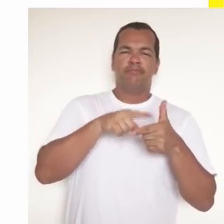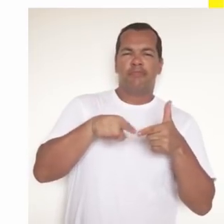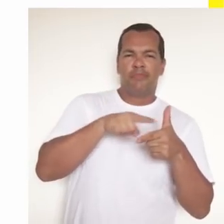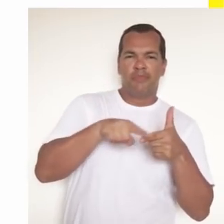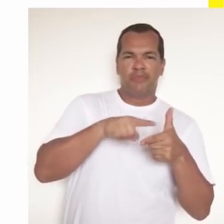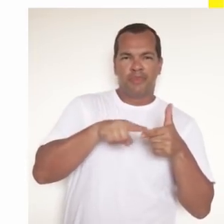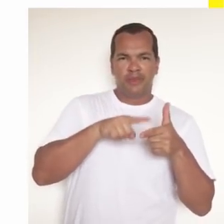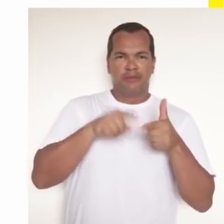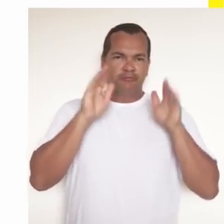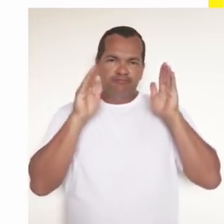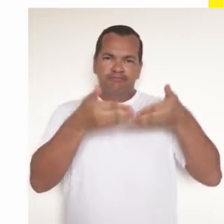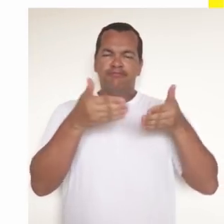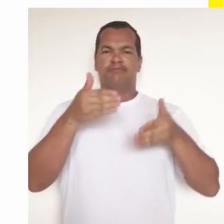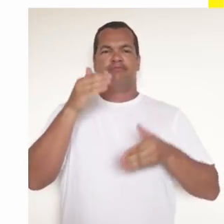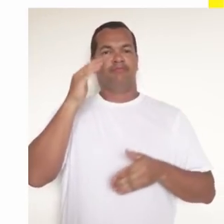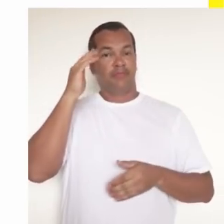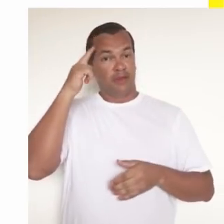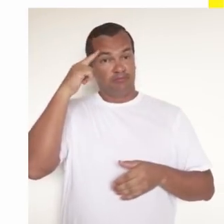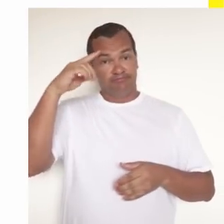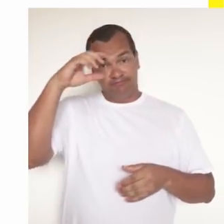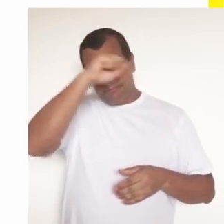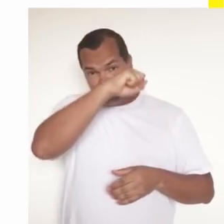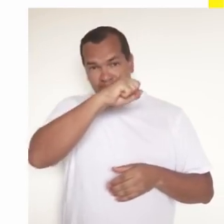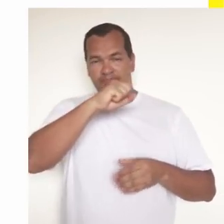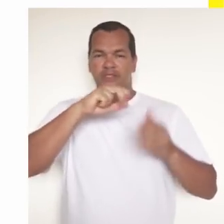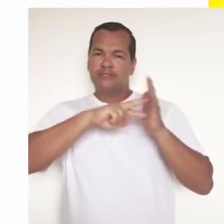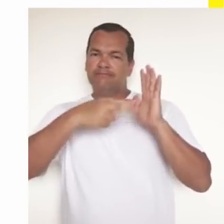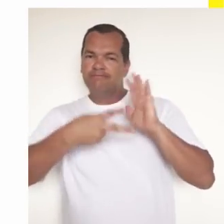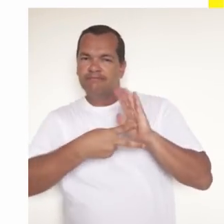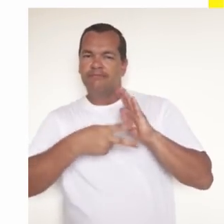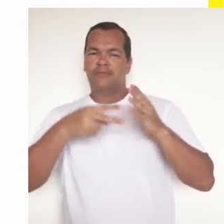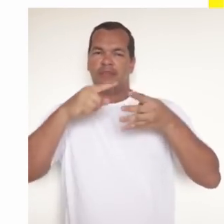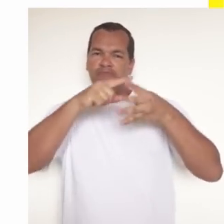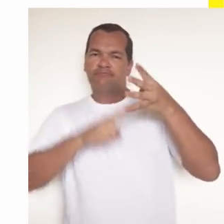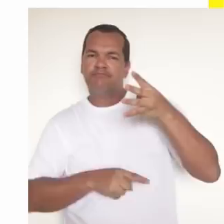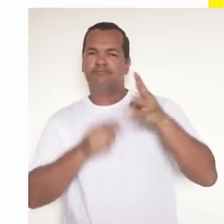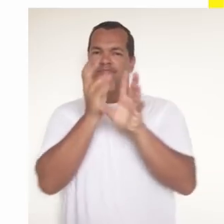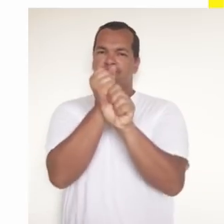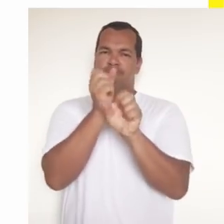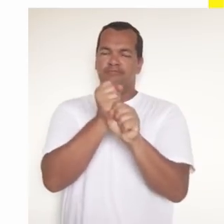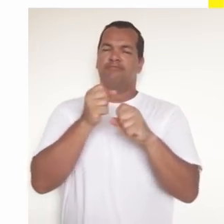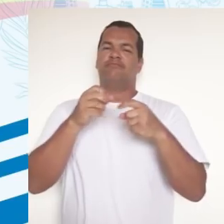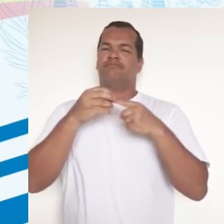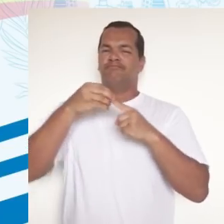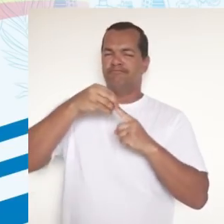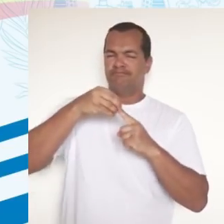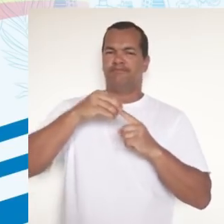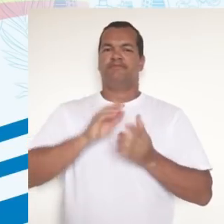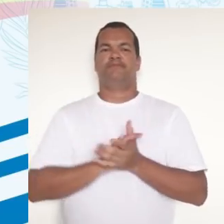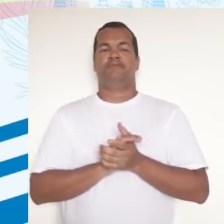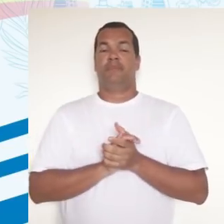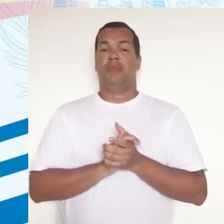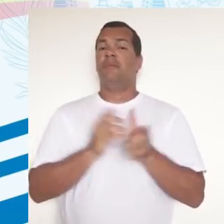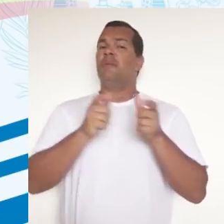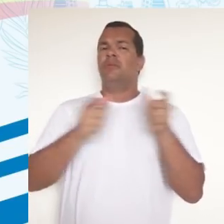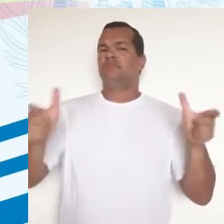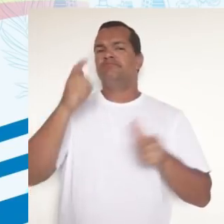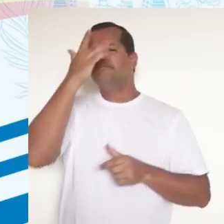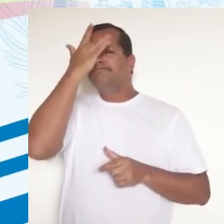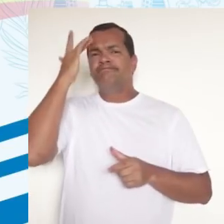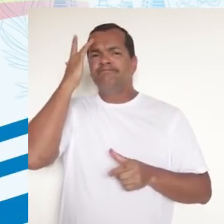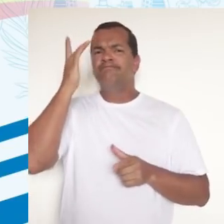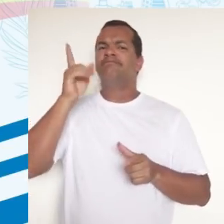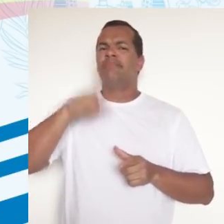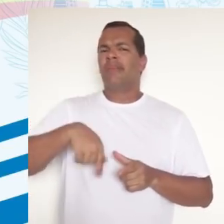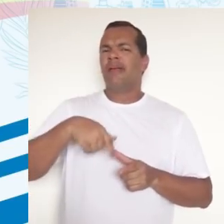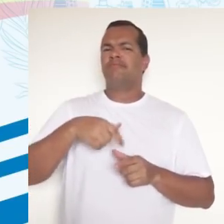com ênfase na compreensão dos significados das operações fundamentais. Para muitos, a matemática é